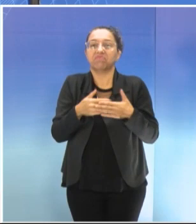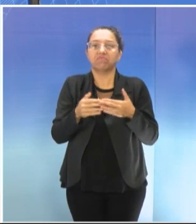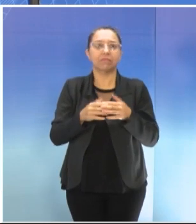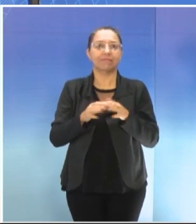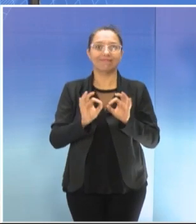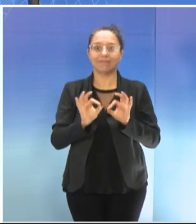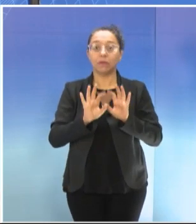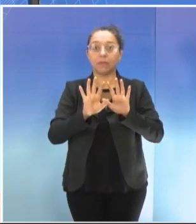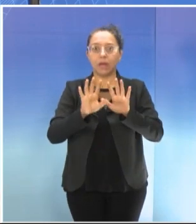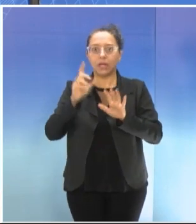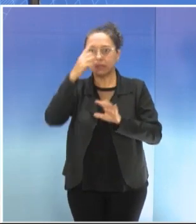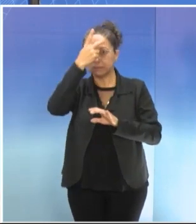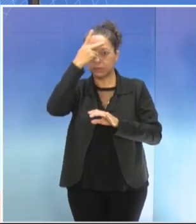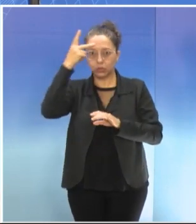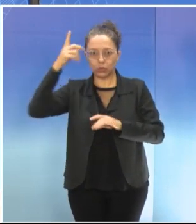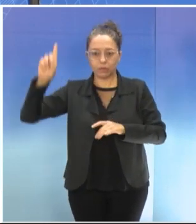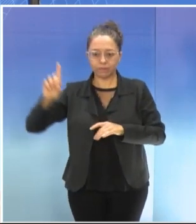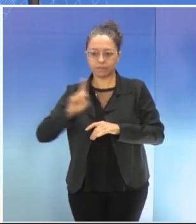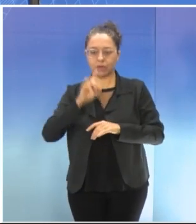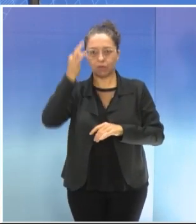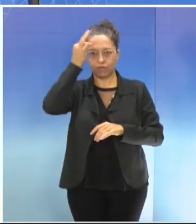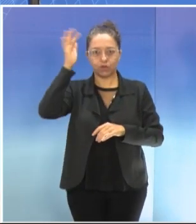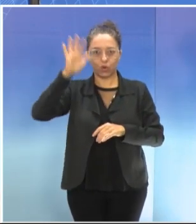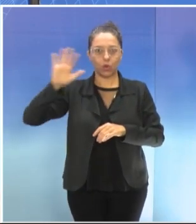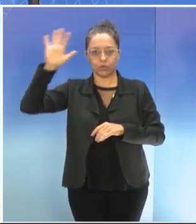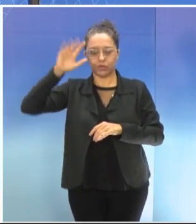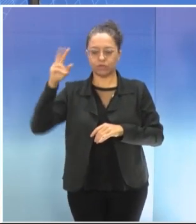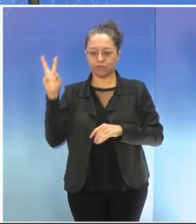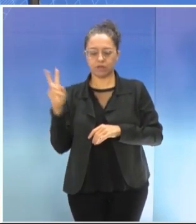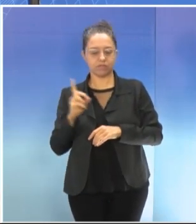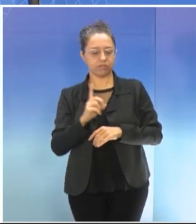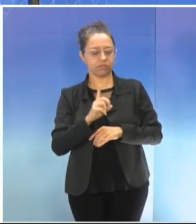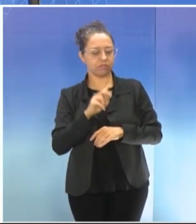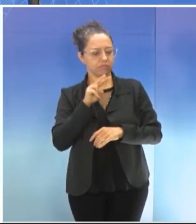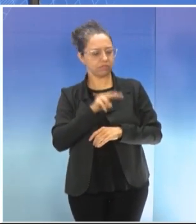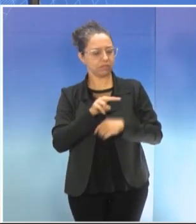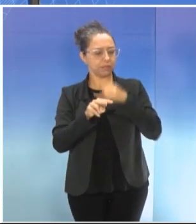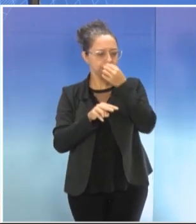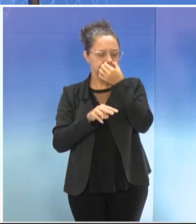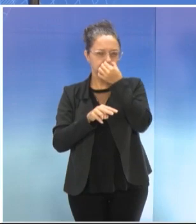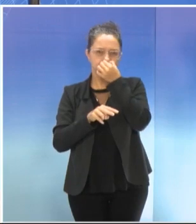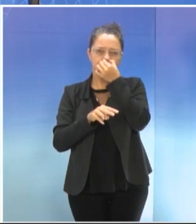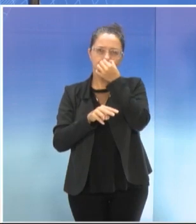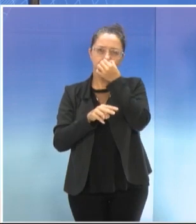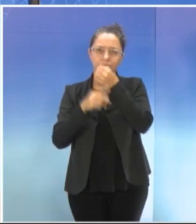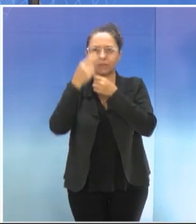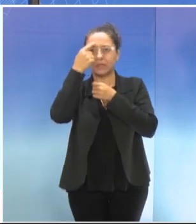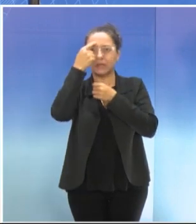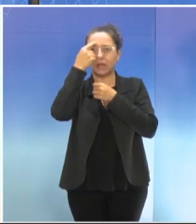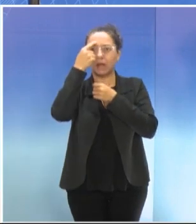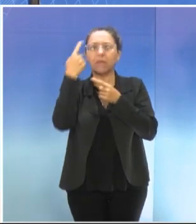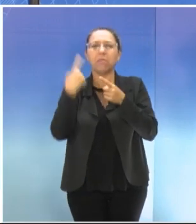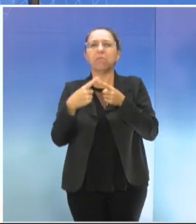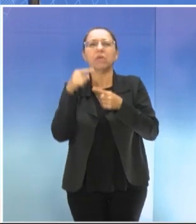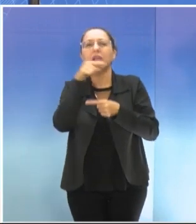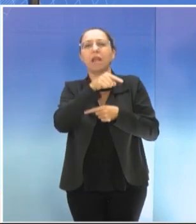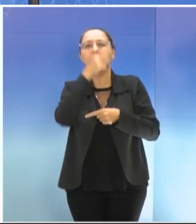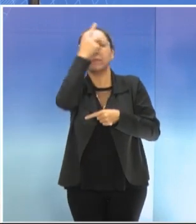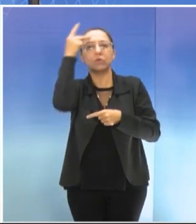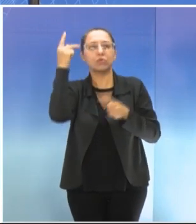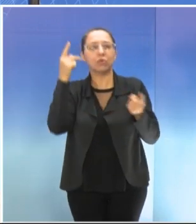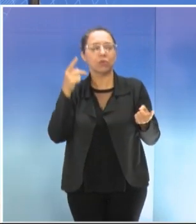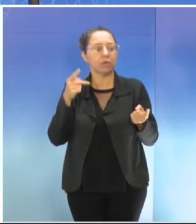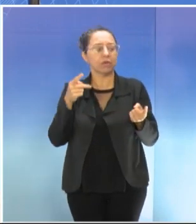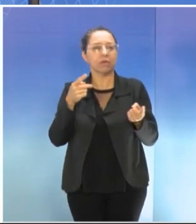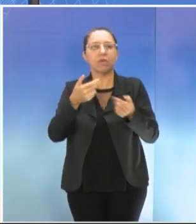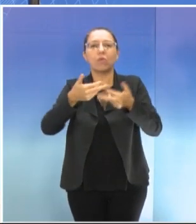a atitude filosófica, vai olhar essa pessoa que está deitada ali na rua e vai se perguntar: por que essa pessoa